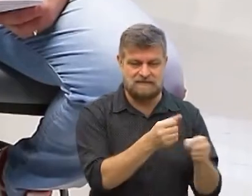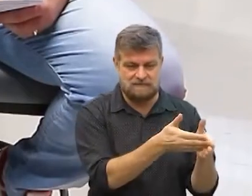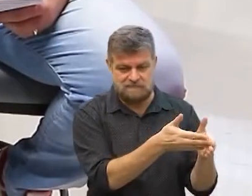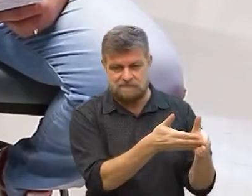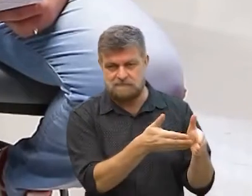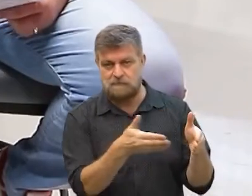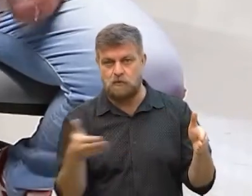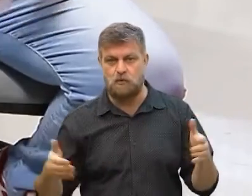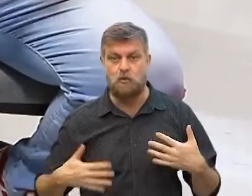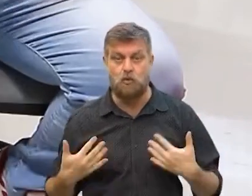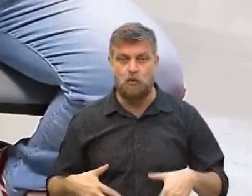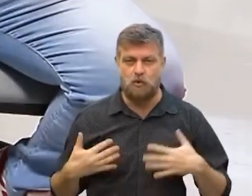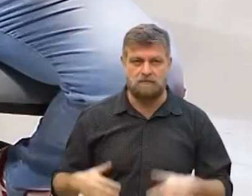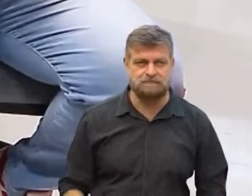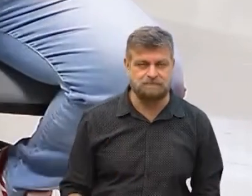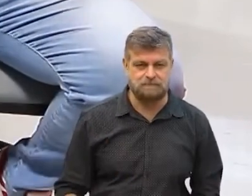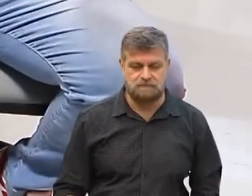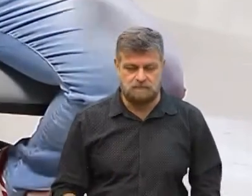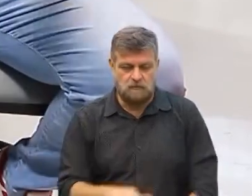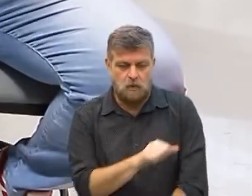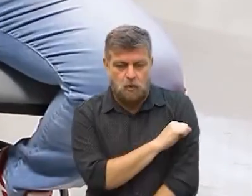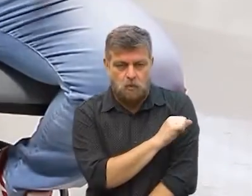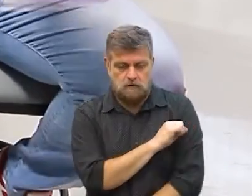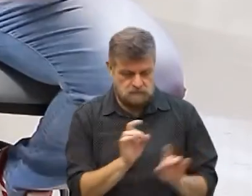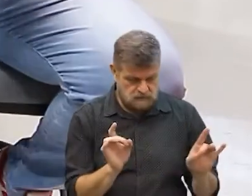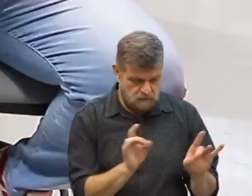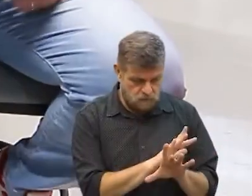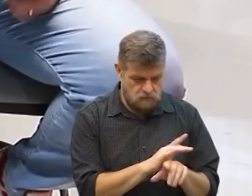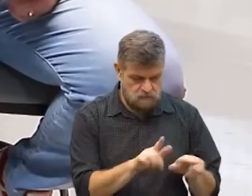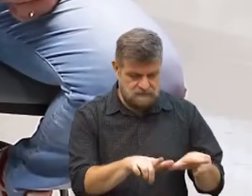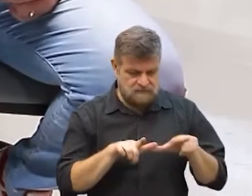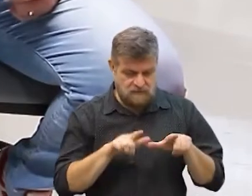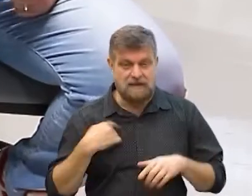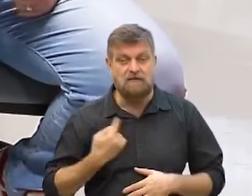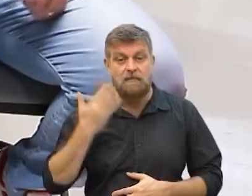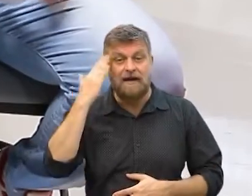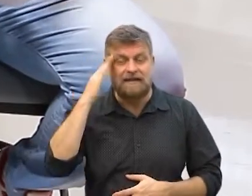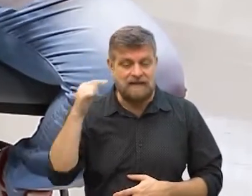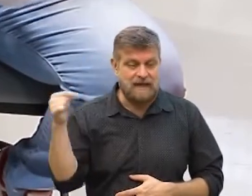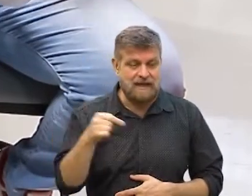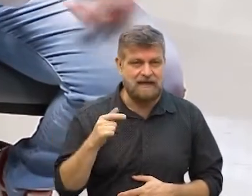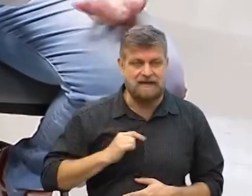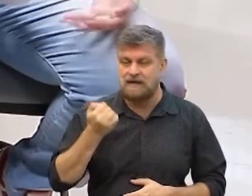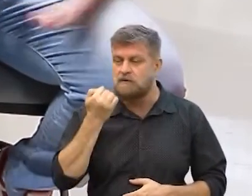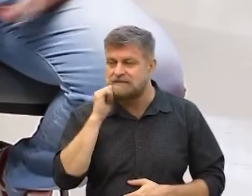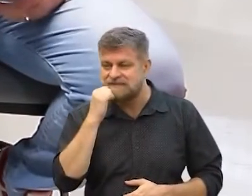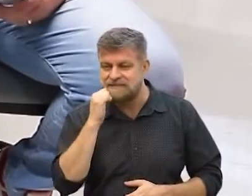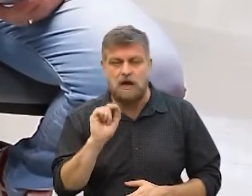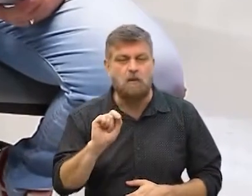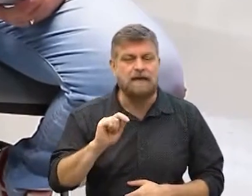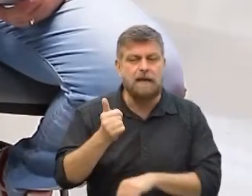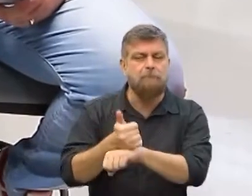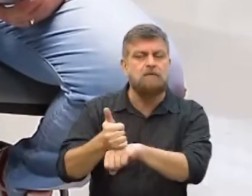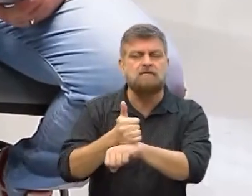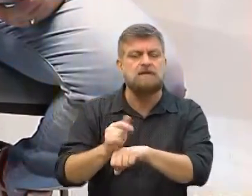os 3 anos do curso. Bom, o aluno ele vai sair daqui, o senhor até tocou nesse assunto, vamos aprofundar um pouquinho mais. Ele pode se tornar um cientista, o que